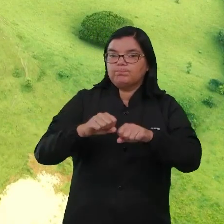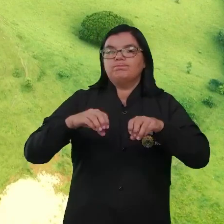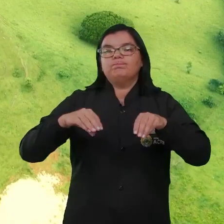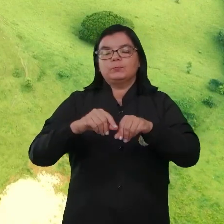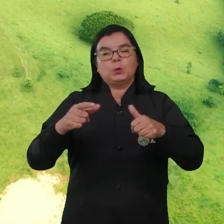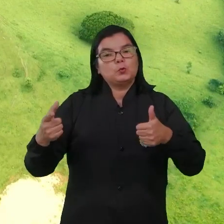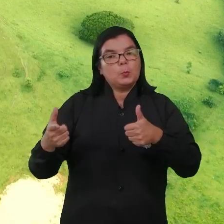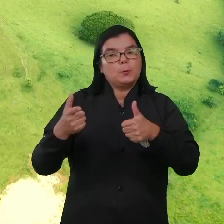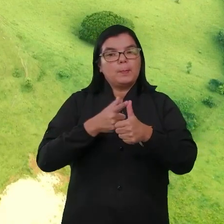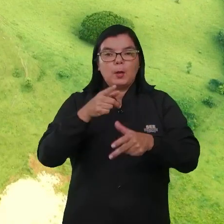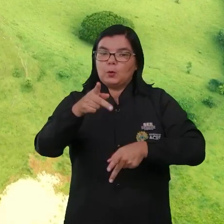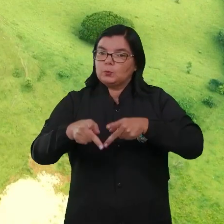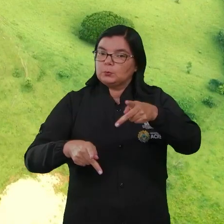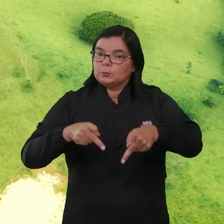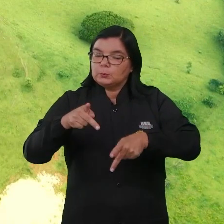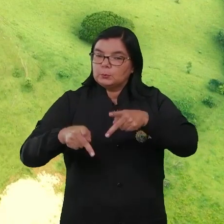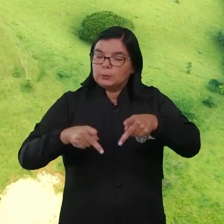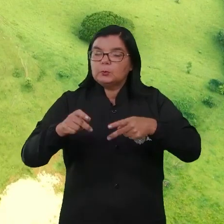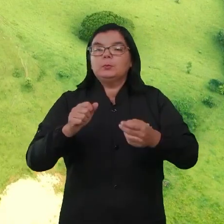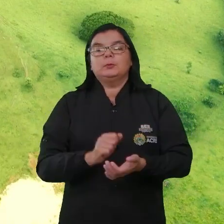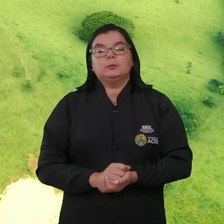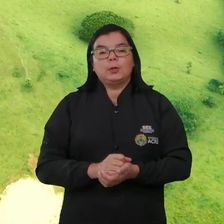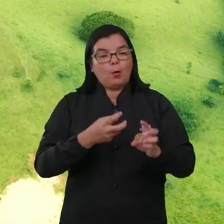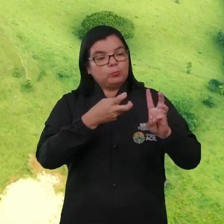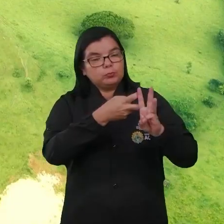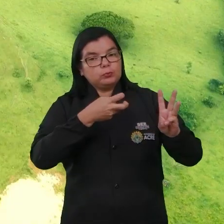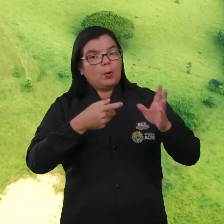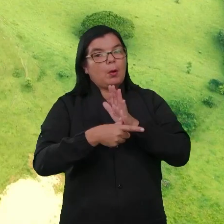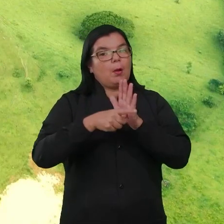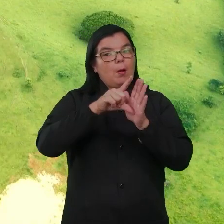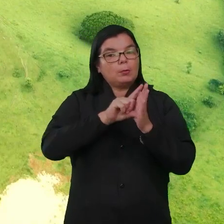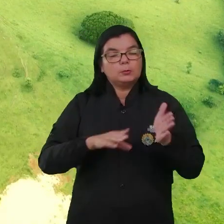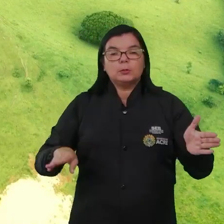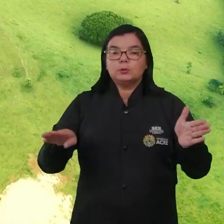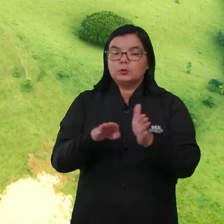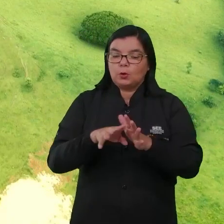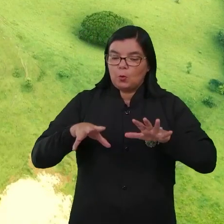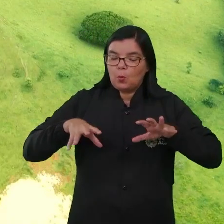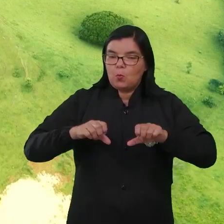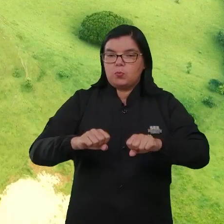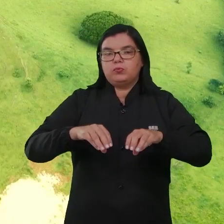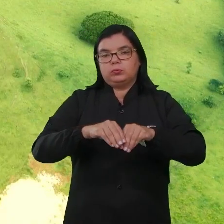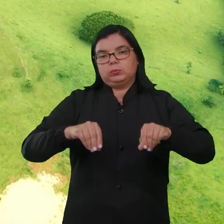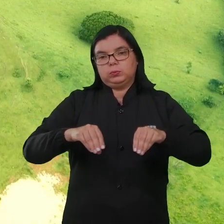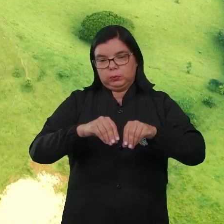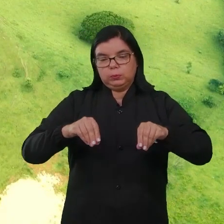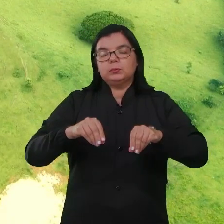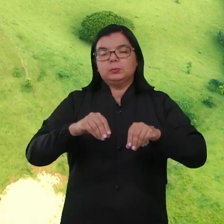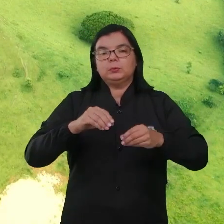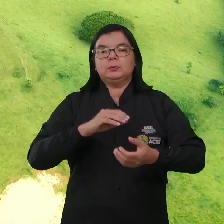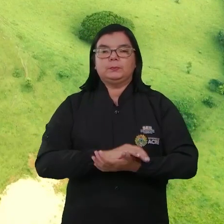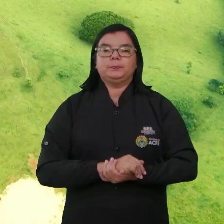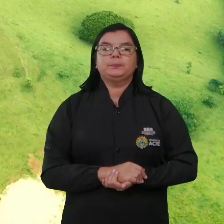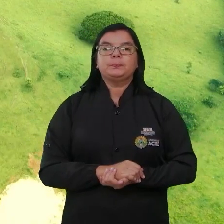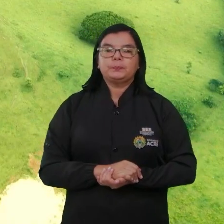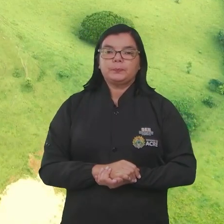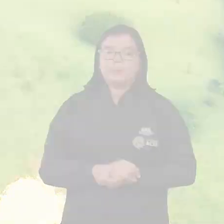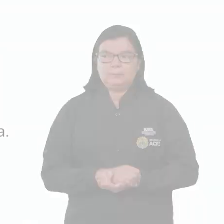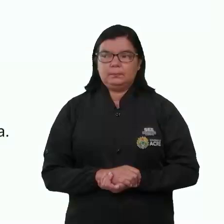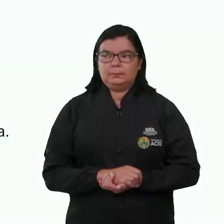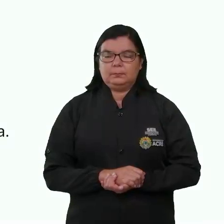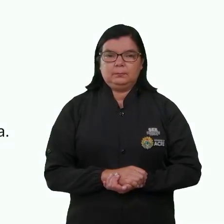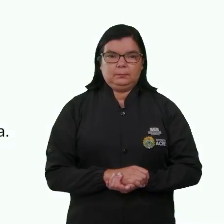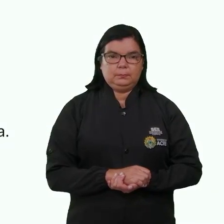pelos primeiros povos, pelos povos nativos antes da chegada dos colonizadores,